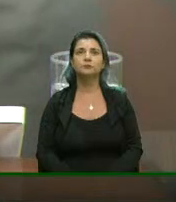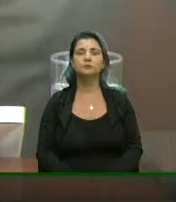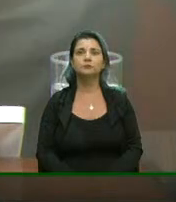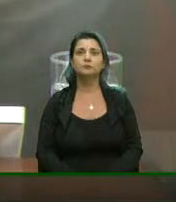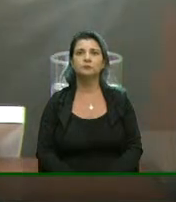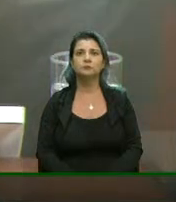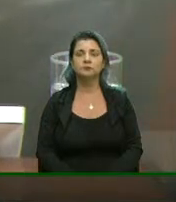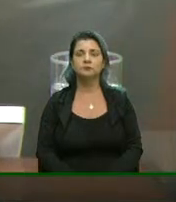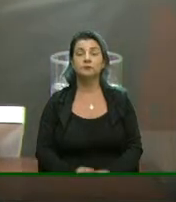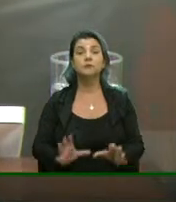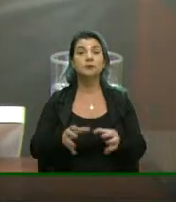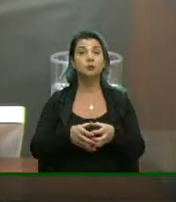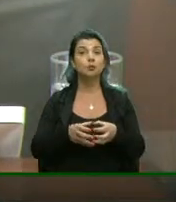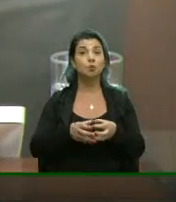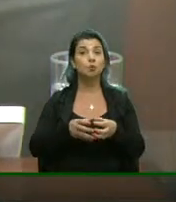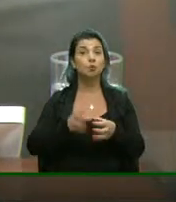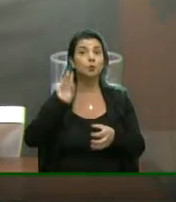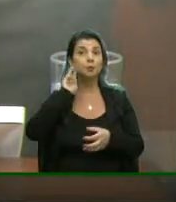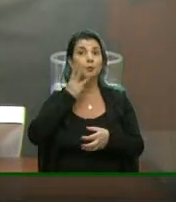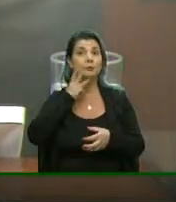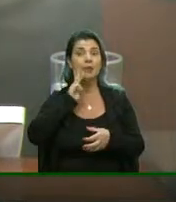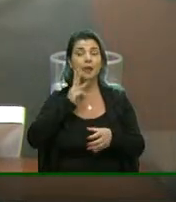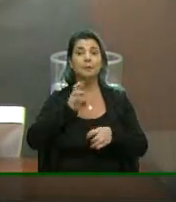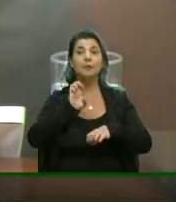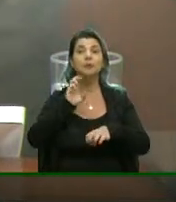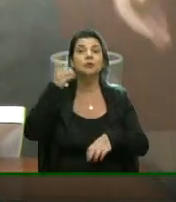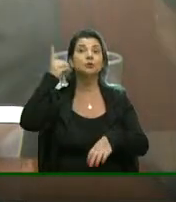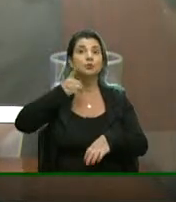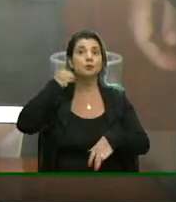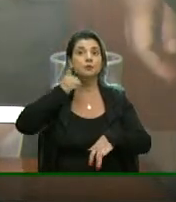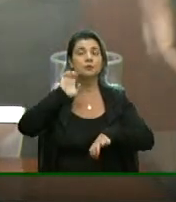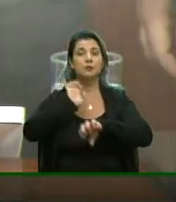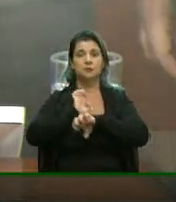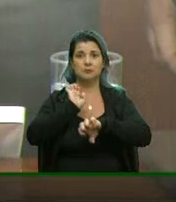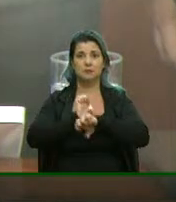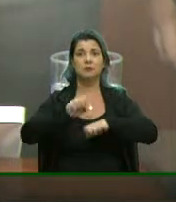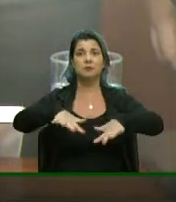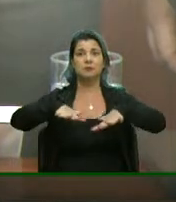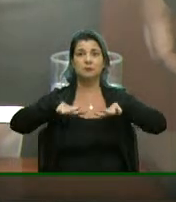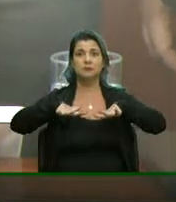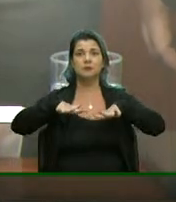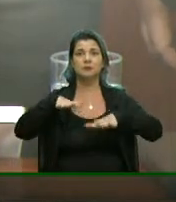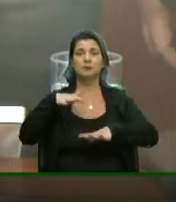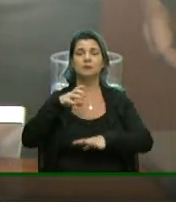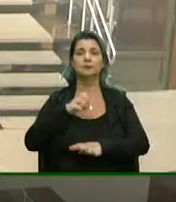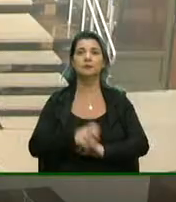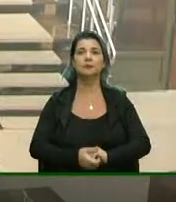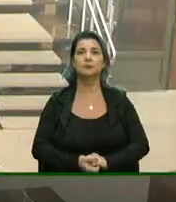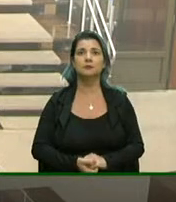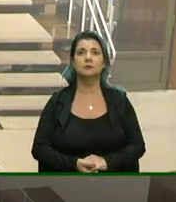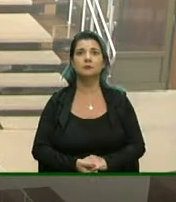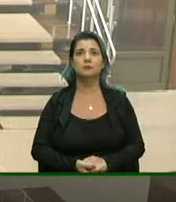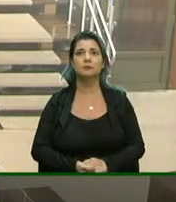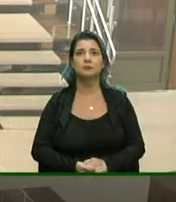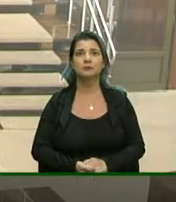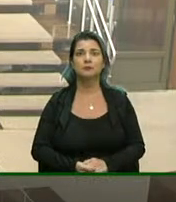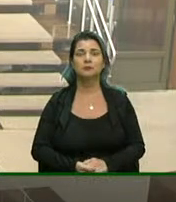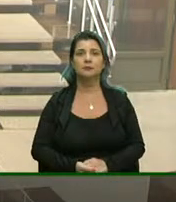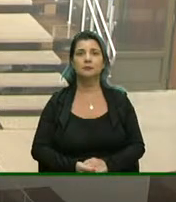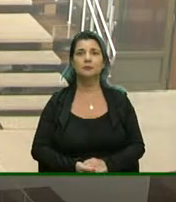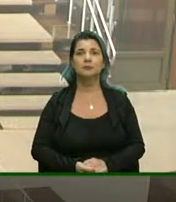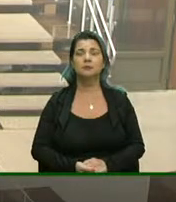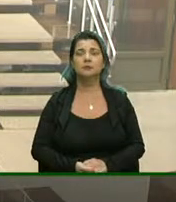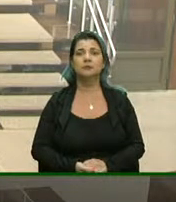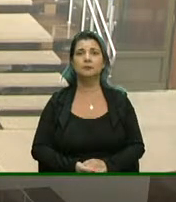Está no grupo dos deputados estaduais, aí da Assembleia do Rio Grande do Sul. Presidente, eu tenho uma dúvida